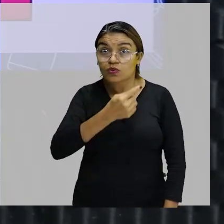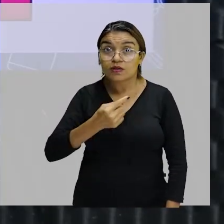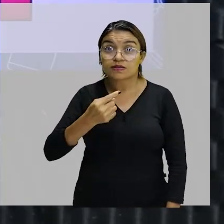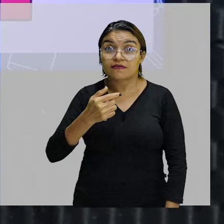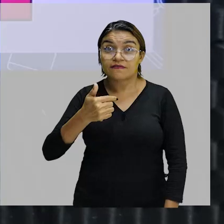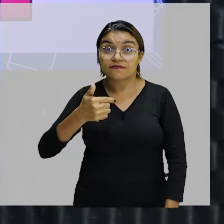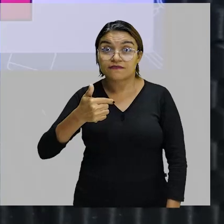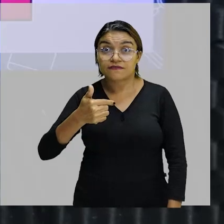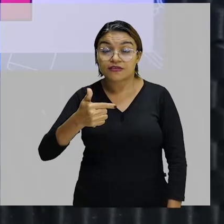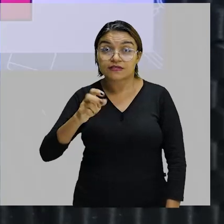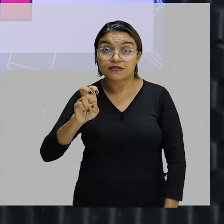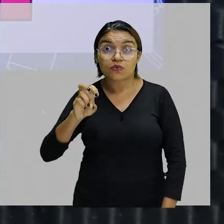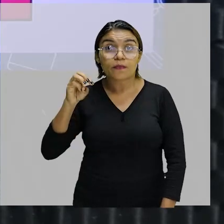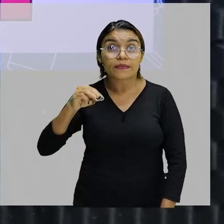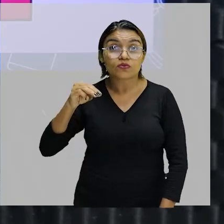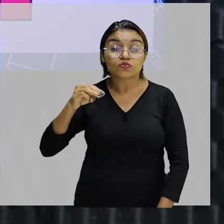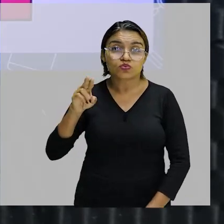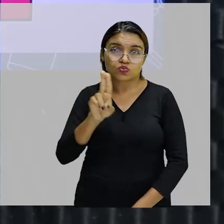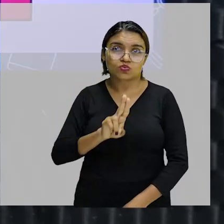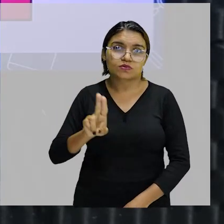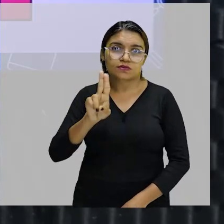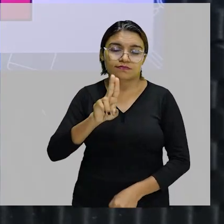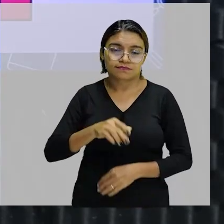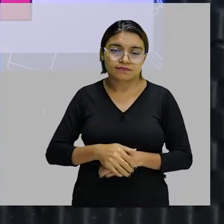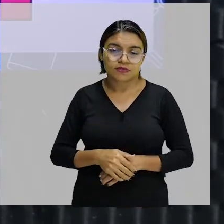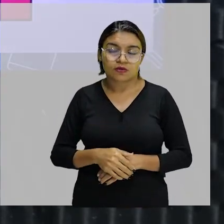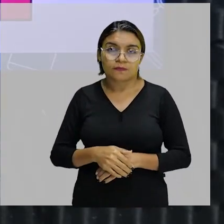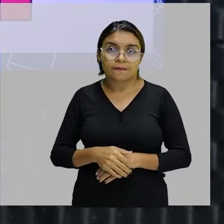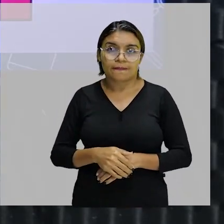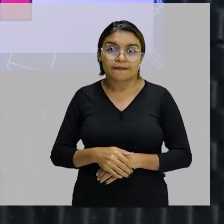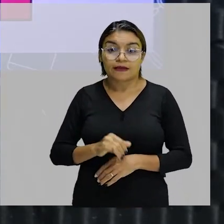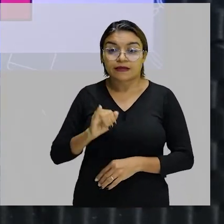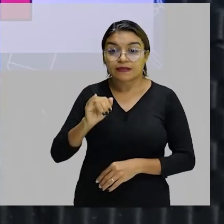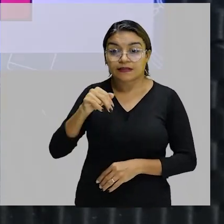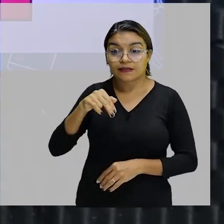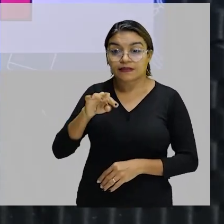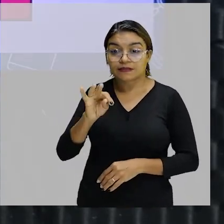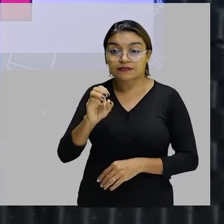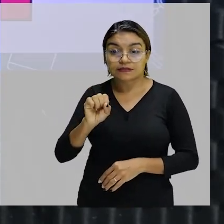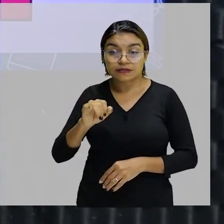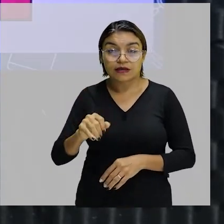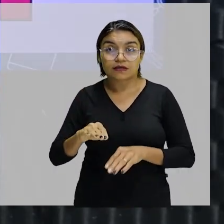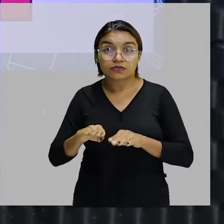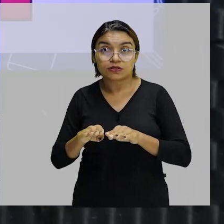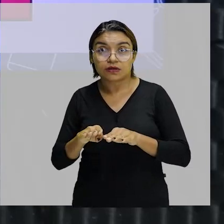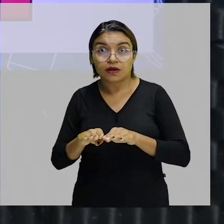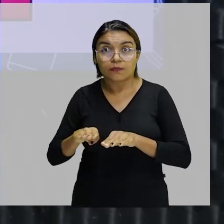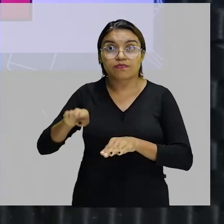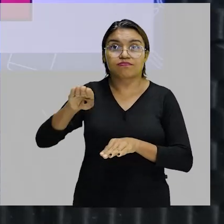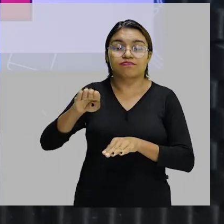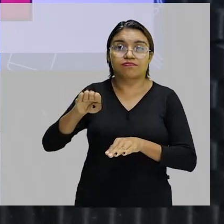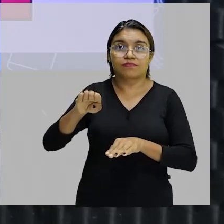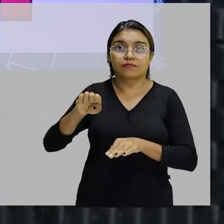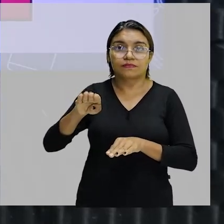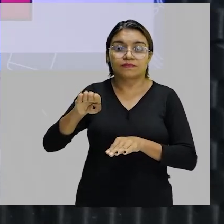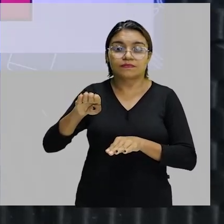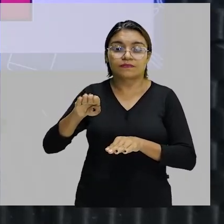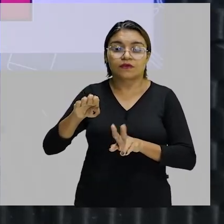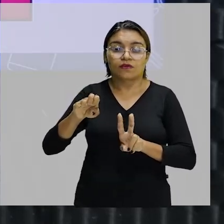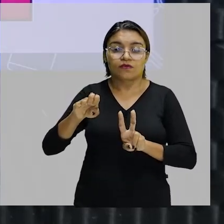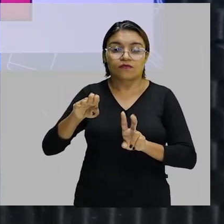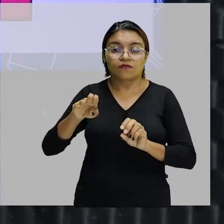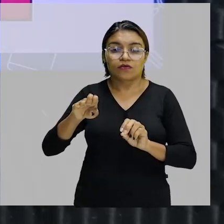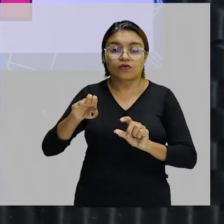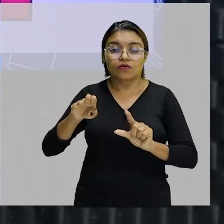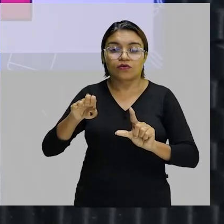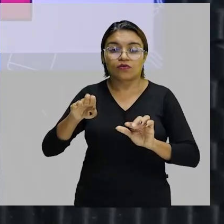a intensidade do seu treino. E ele deve baixar o volume, que antes era de 7, vamos baixar esse volume para